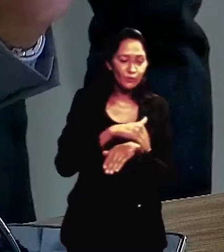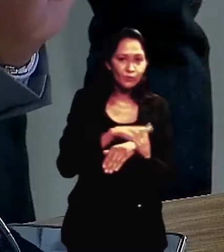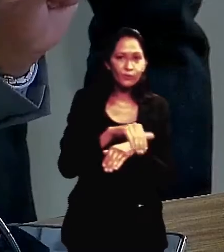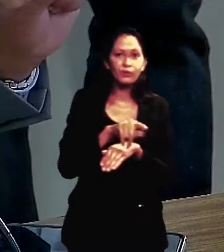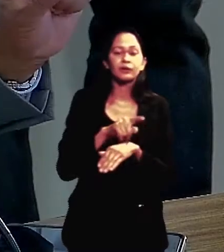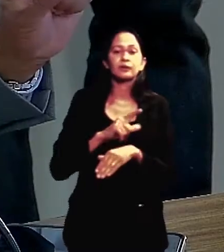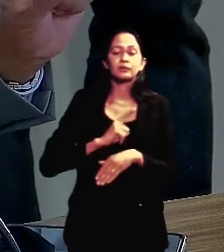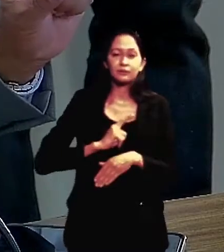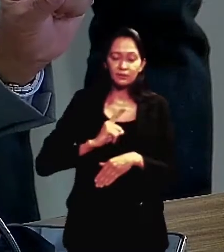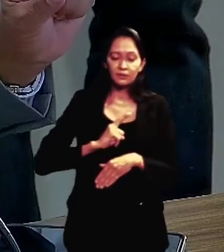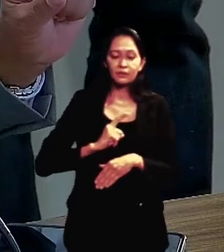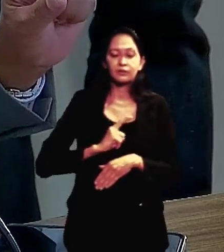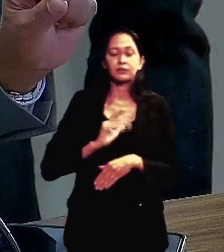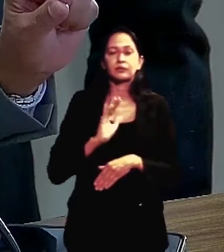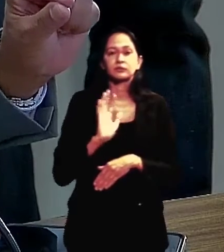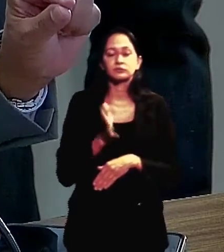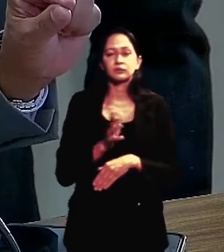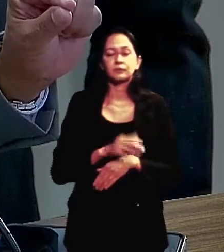tem